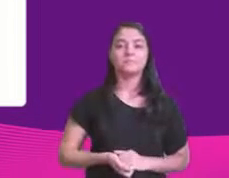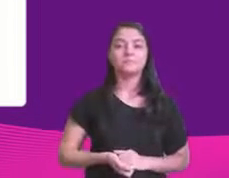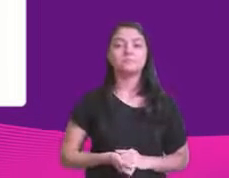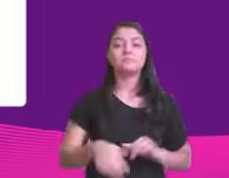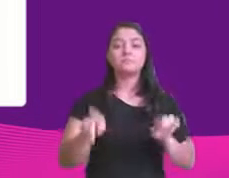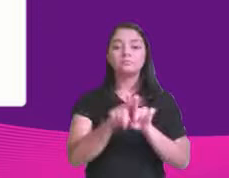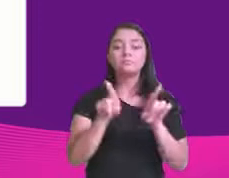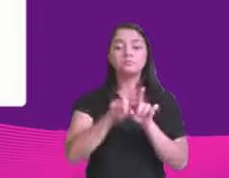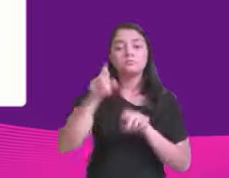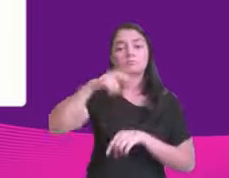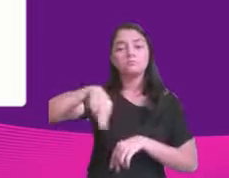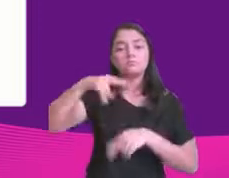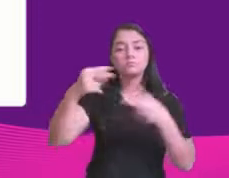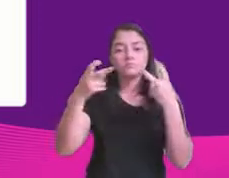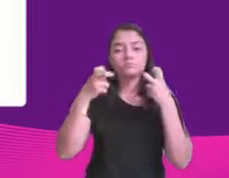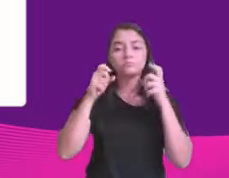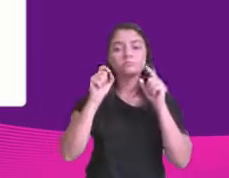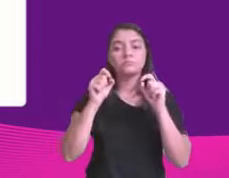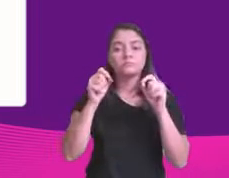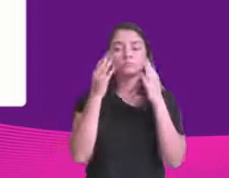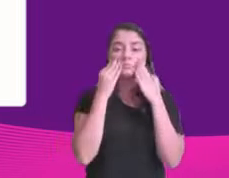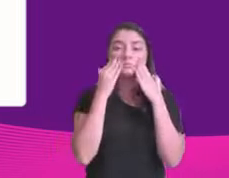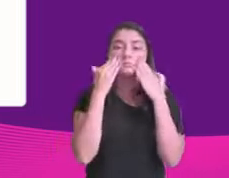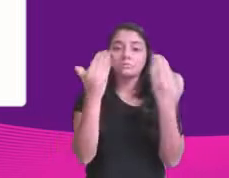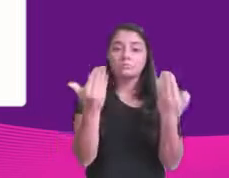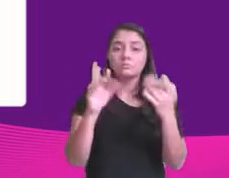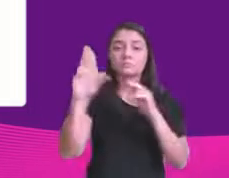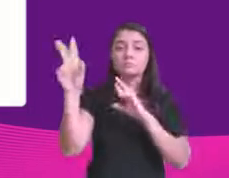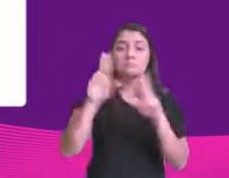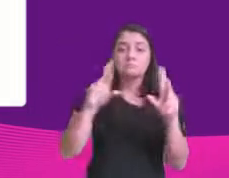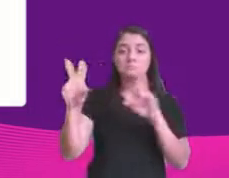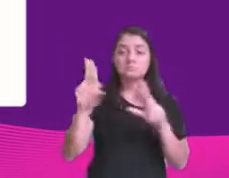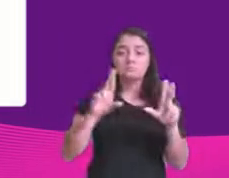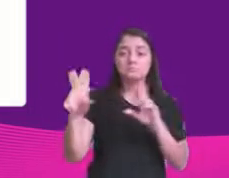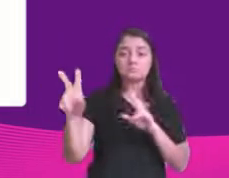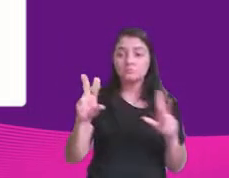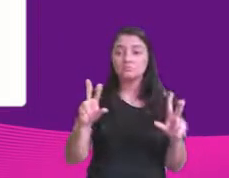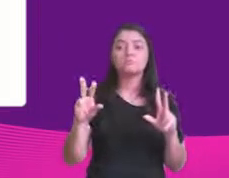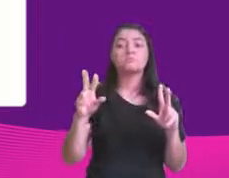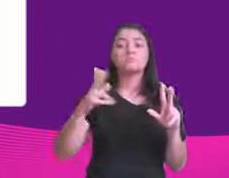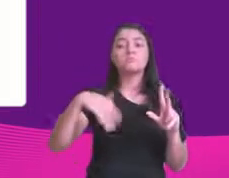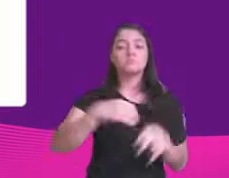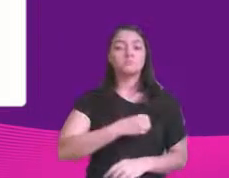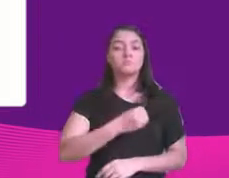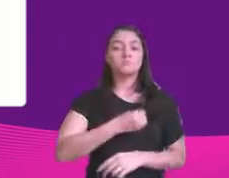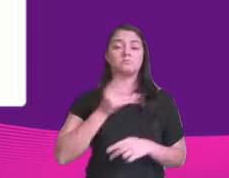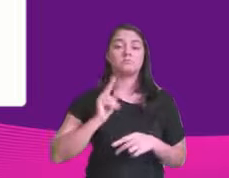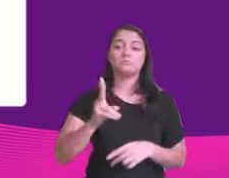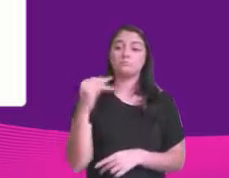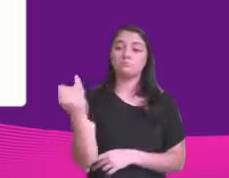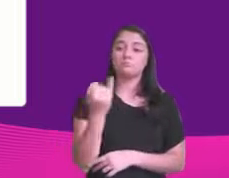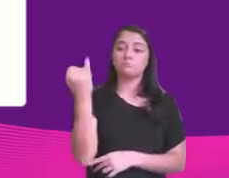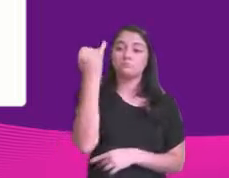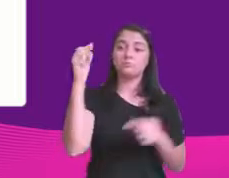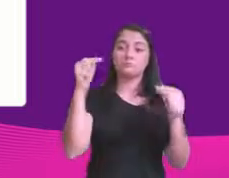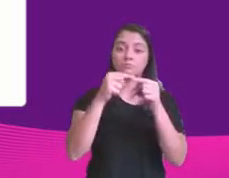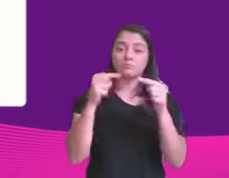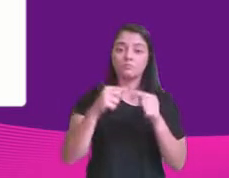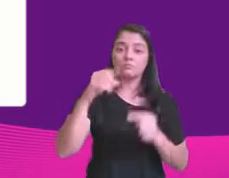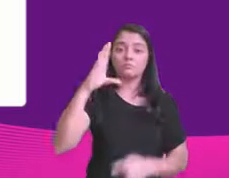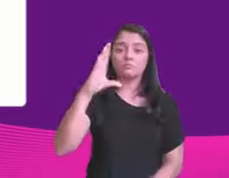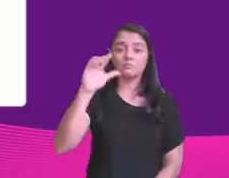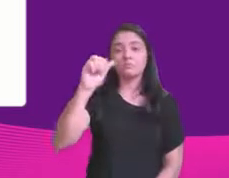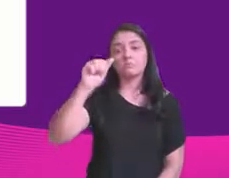que, como a gente mostrou, uma diferença de sobrevida importante em relação ao qual o tipo de carcinomatose.